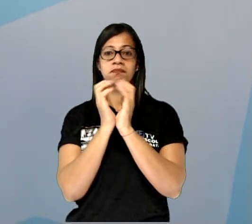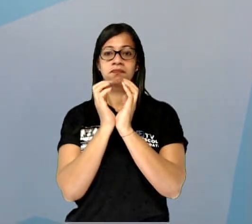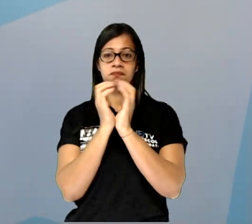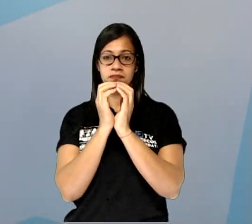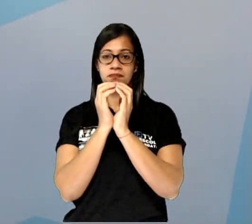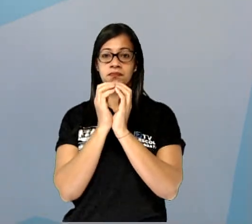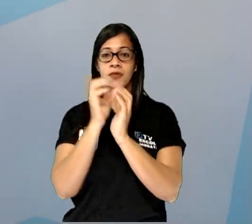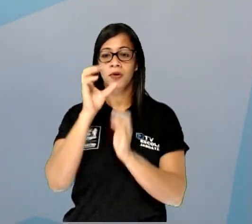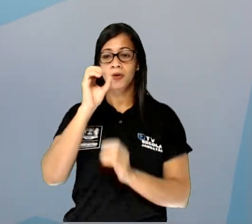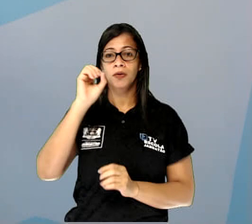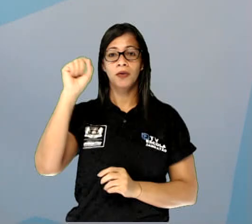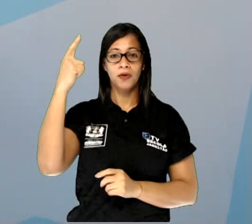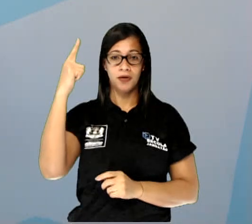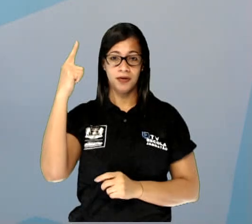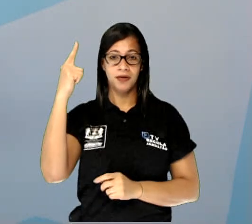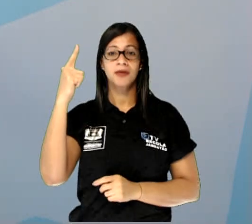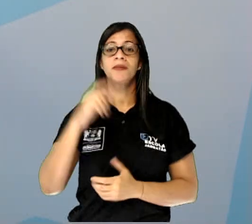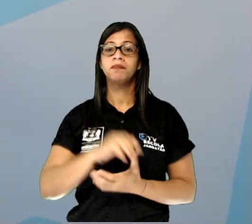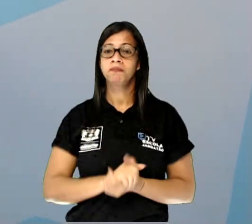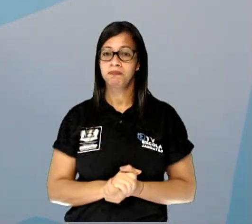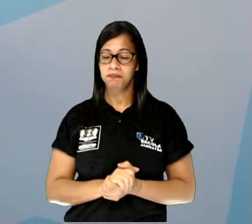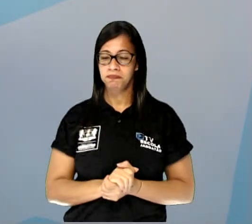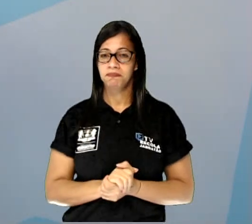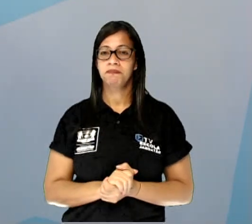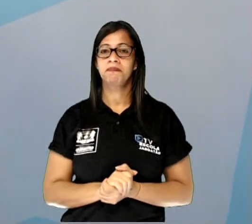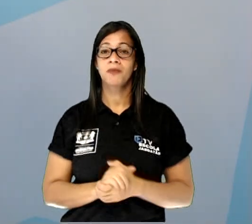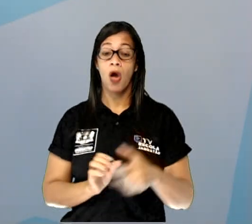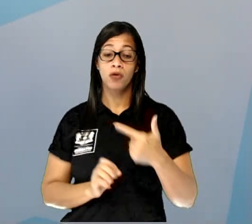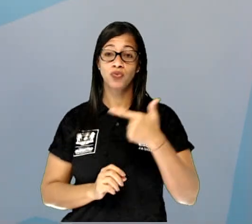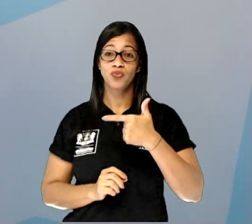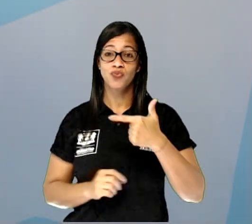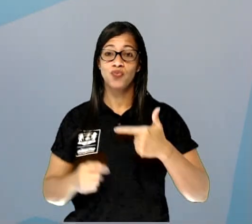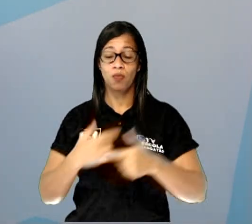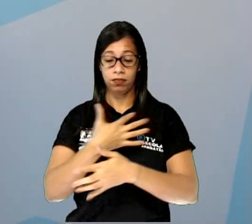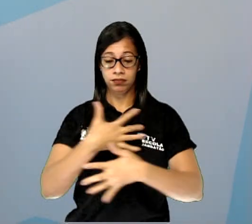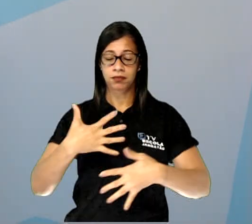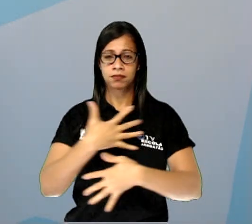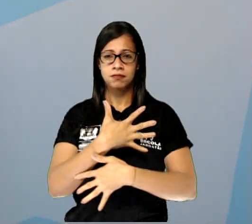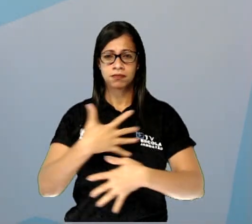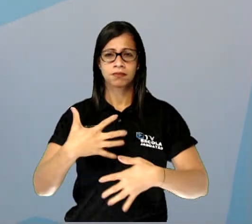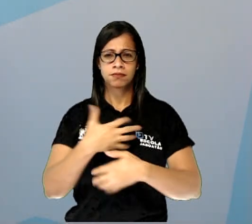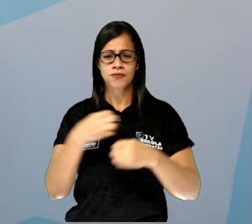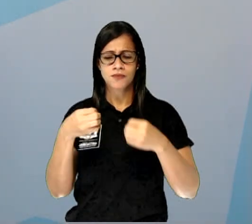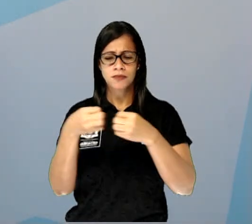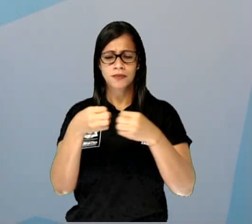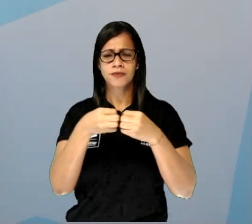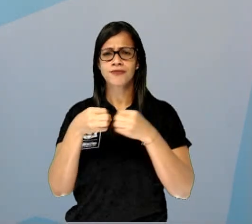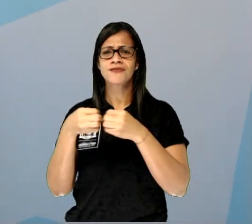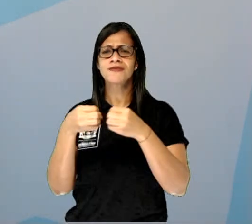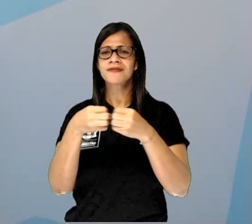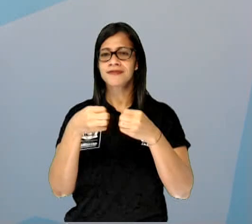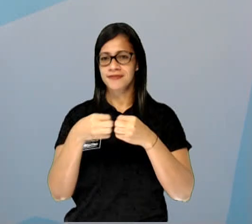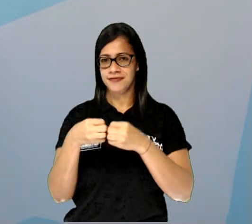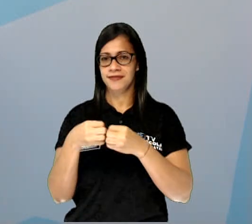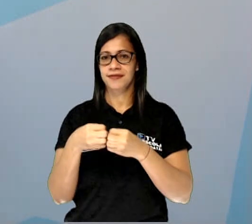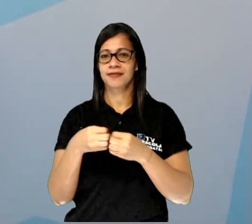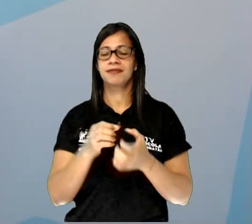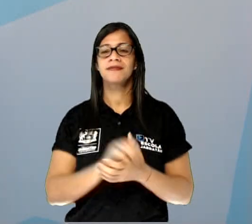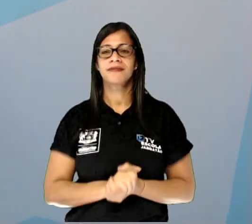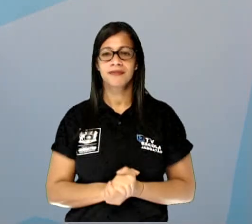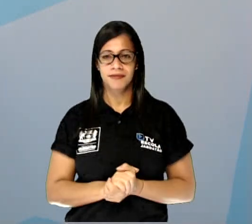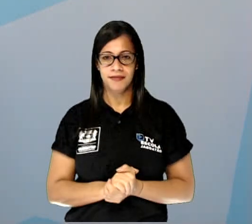e Olinda, duas cidades irmãs, primas, bem coladinhas. Uma fundada pelos holandeses durante